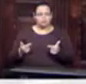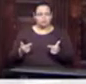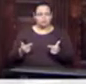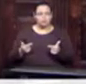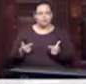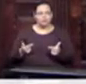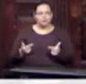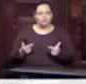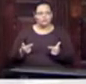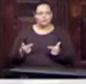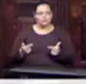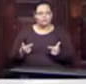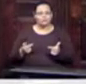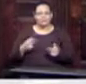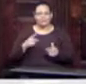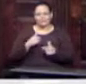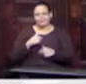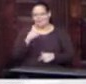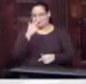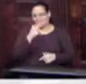que eu chamo de insanidade,